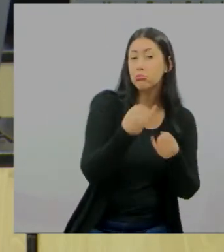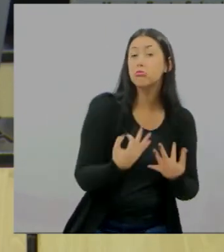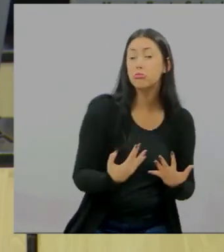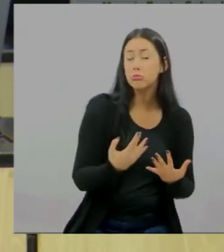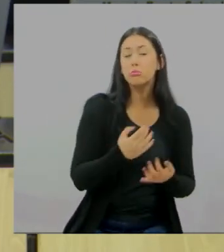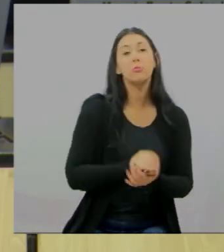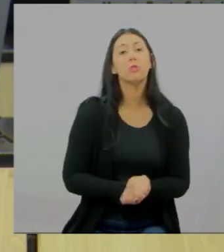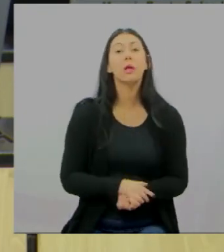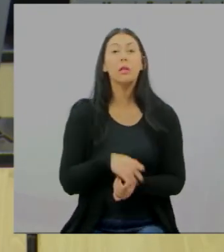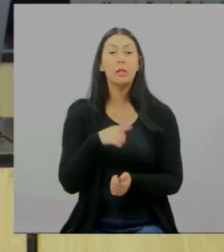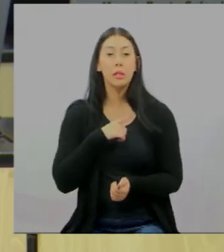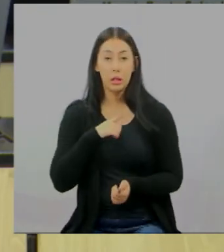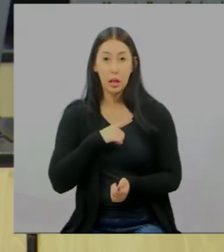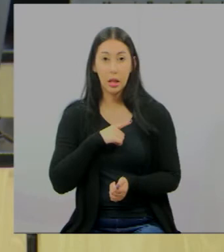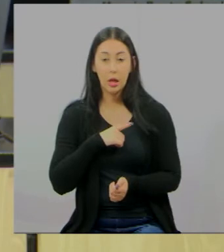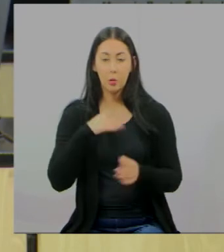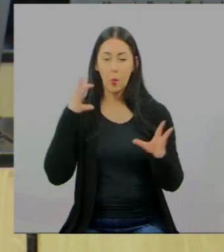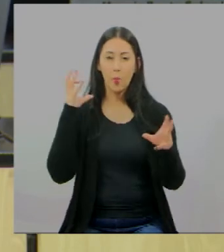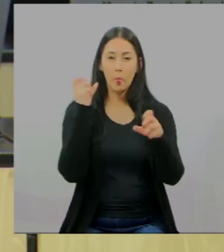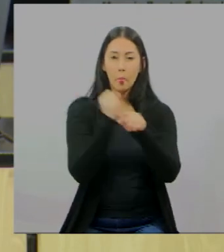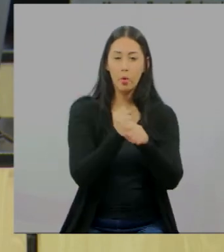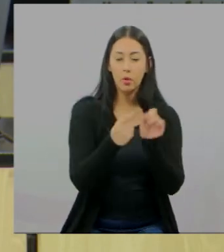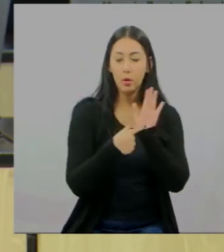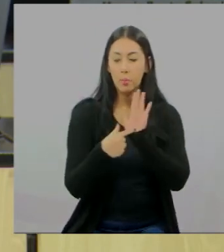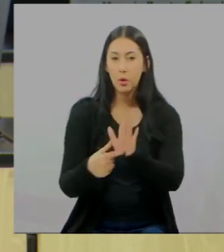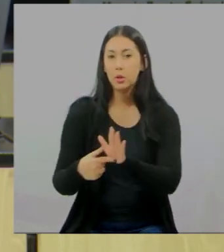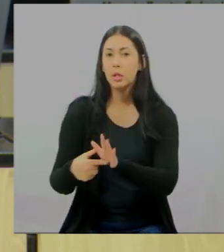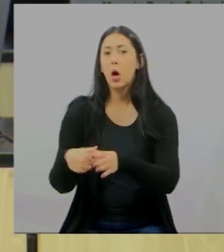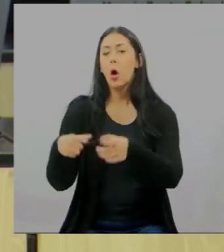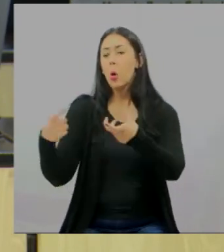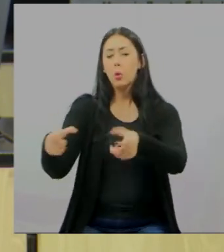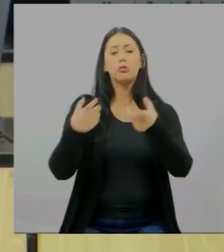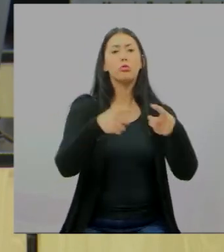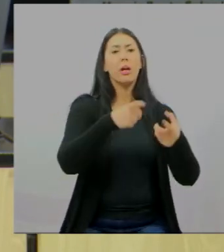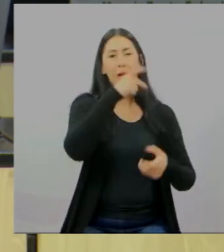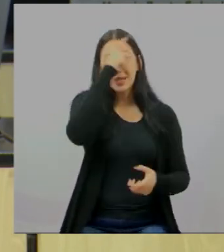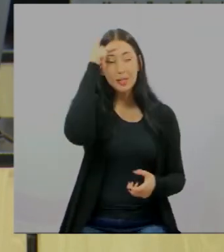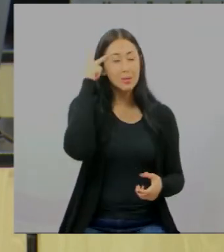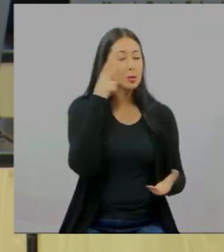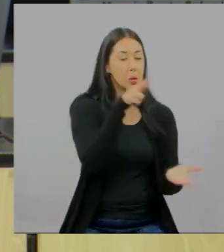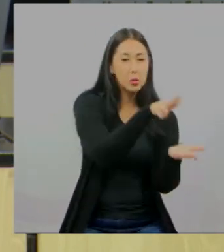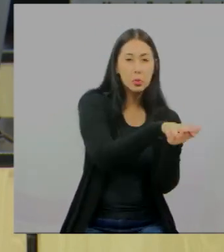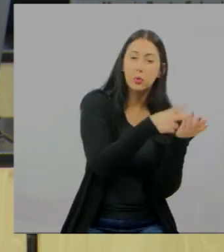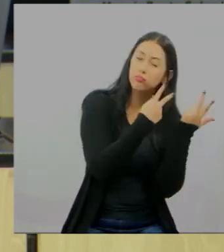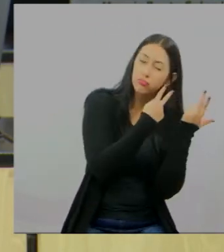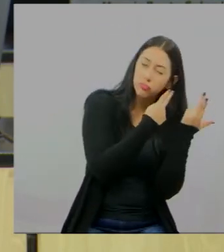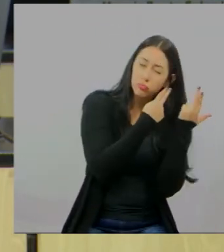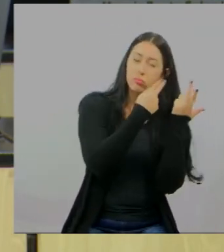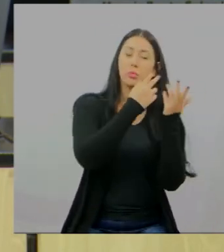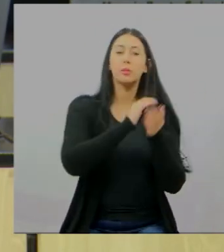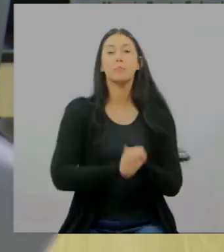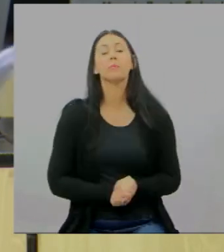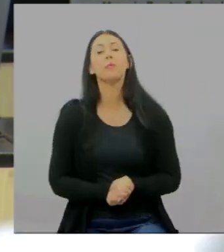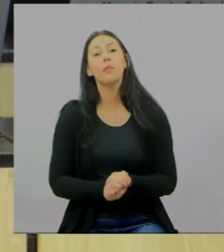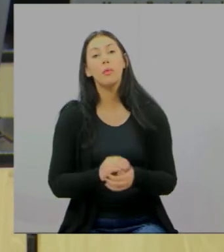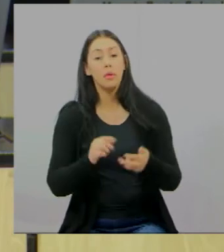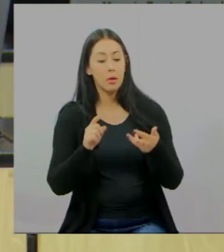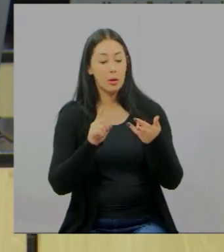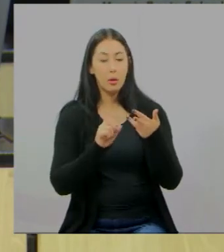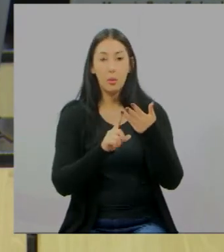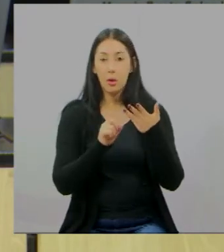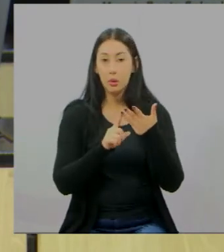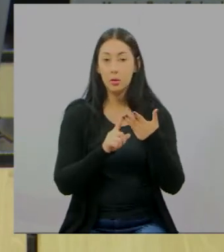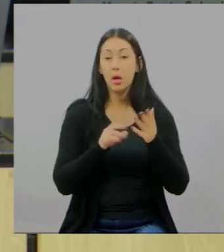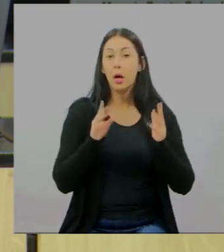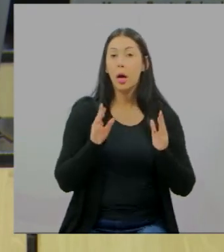um mapeamento que identifica os pontos de parada e passagem na noite desse público? Quarto, já houve iniciativa da